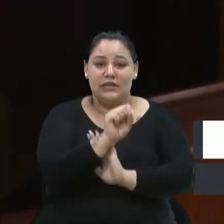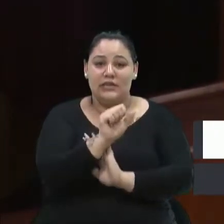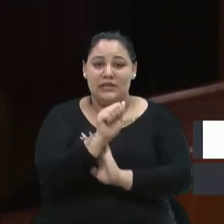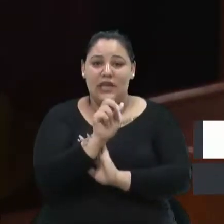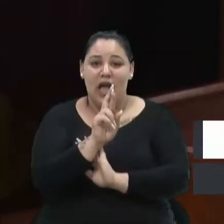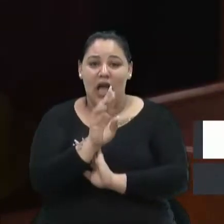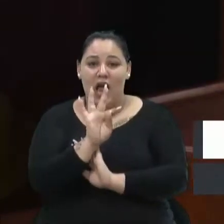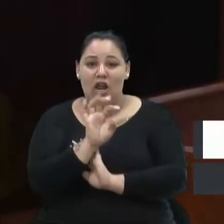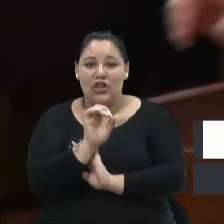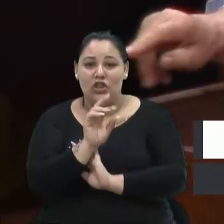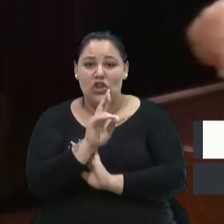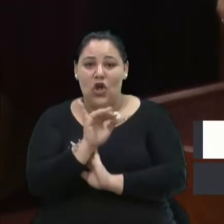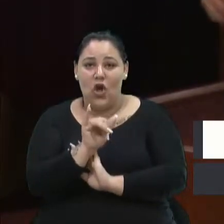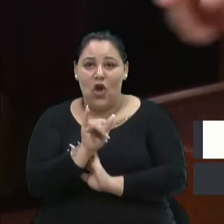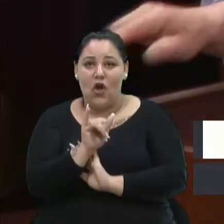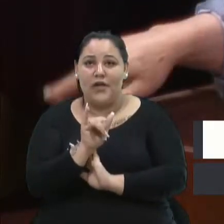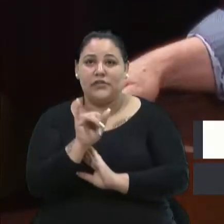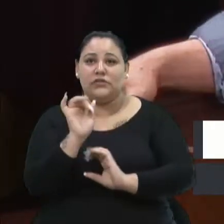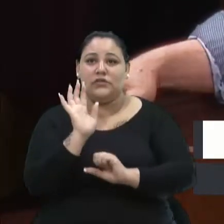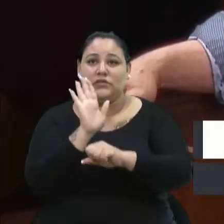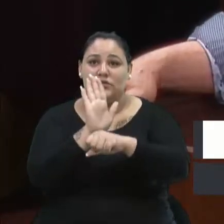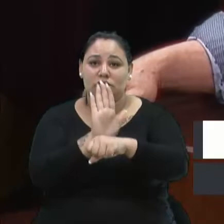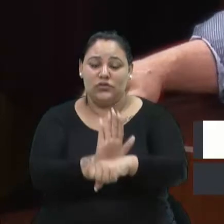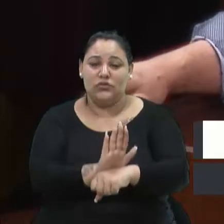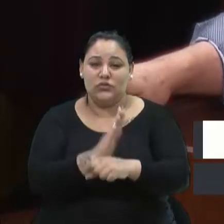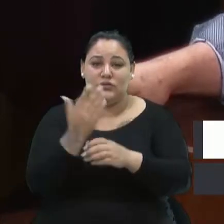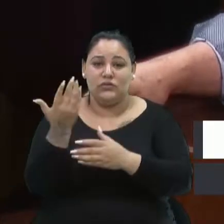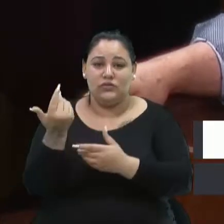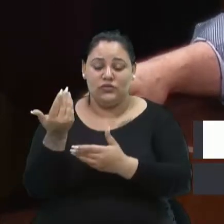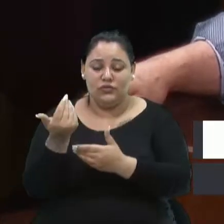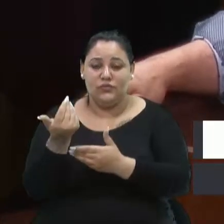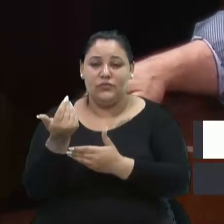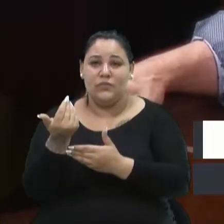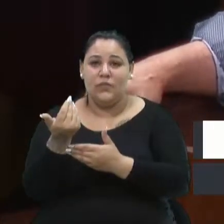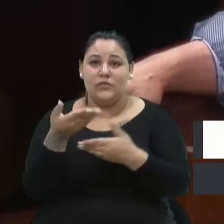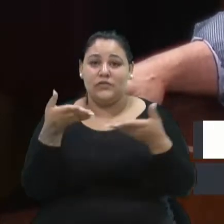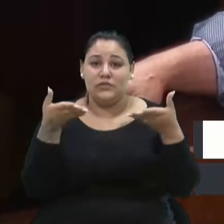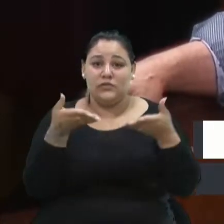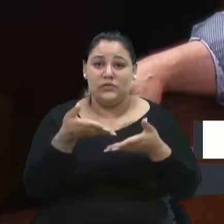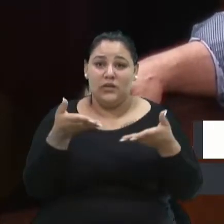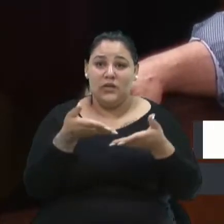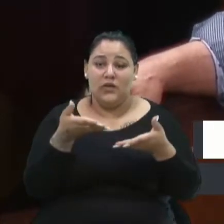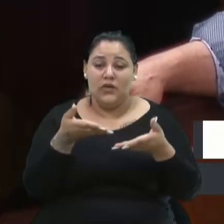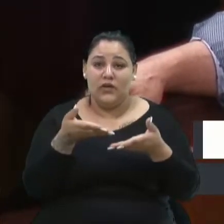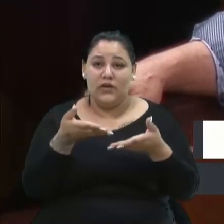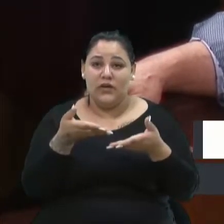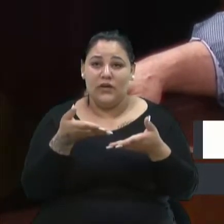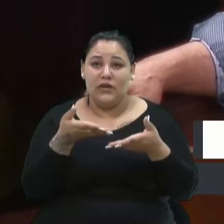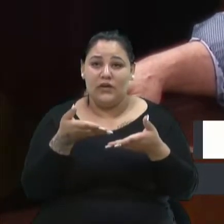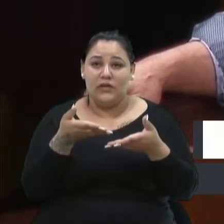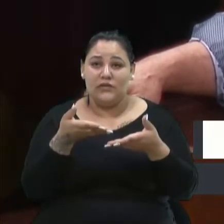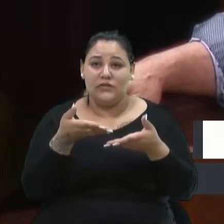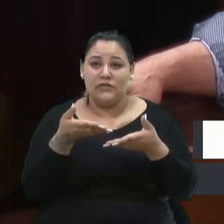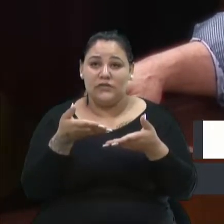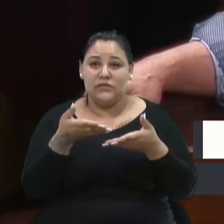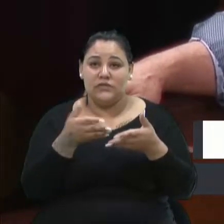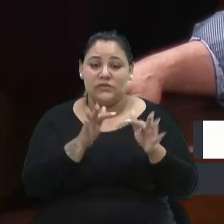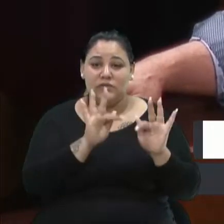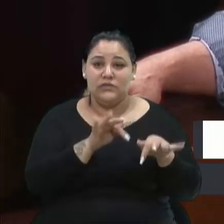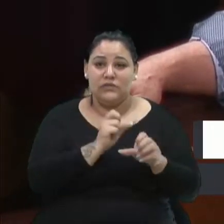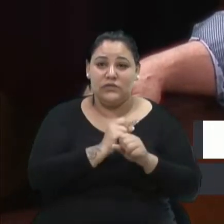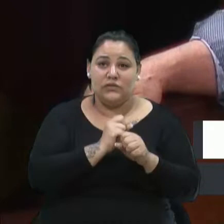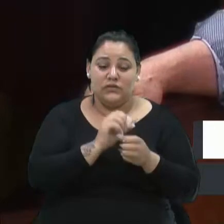o auxílio do jovem dentro da propriedade transportar, que agora está praticamente segurando no final do ano por falta